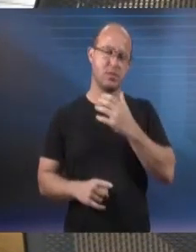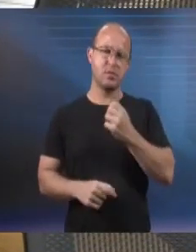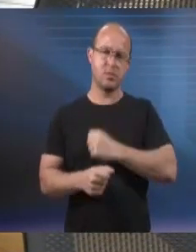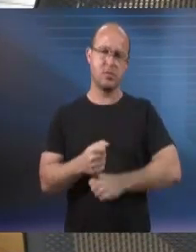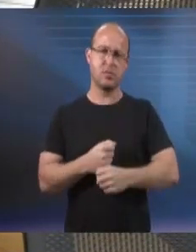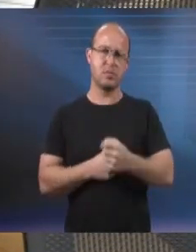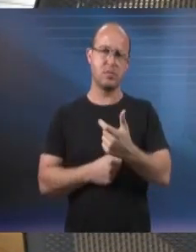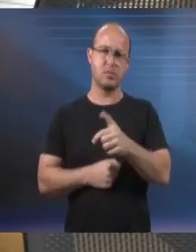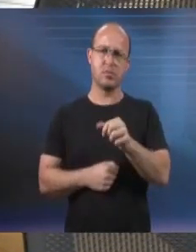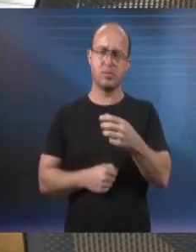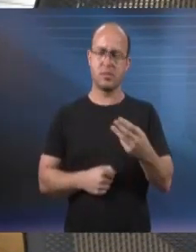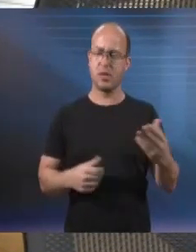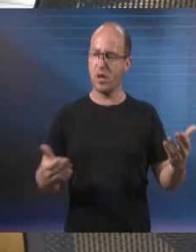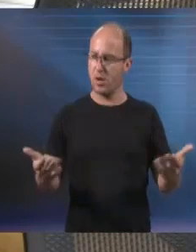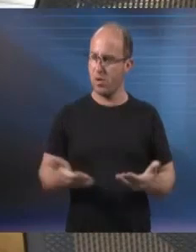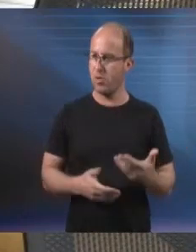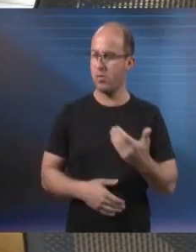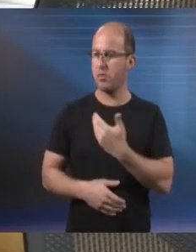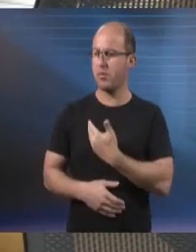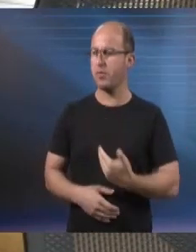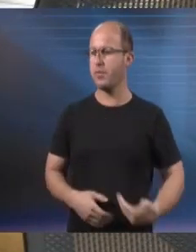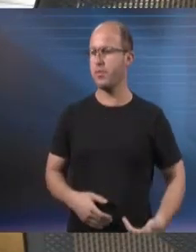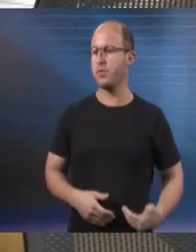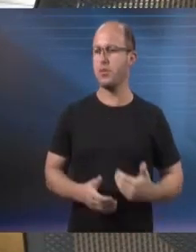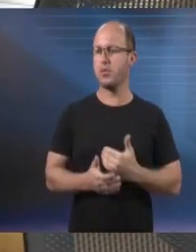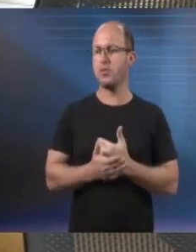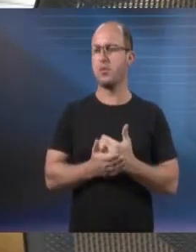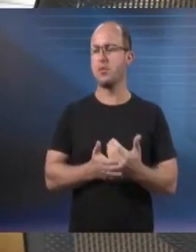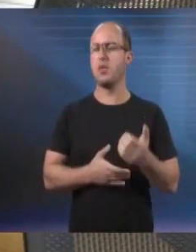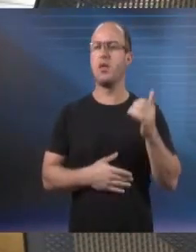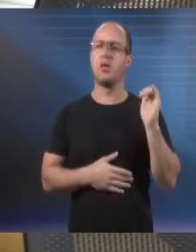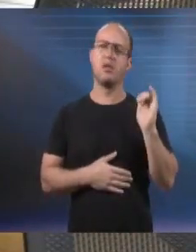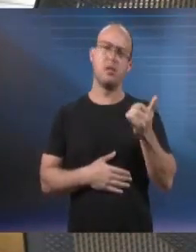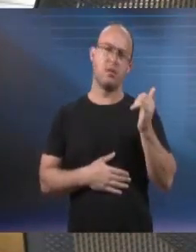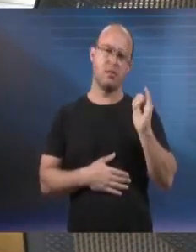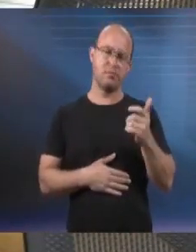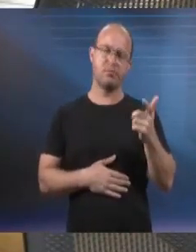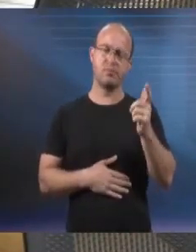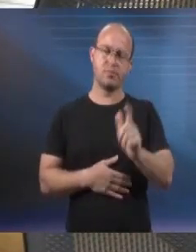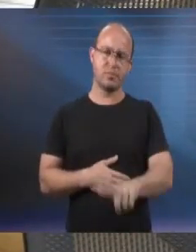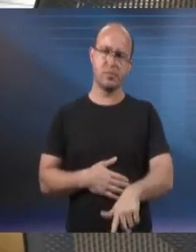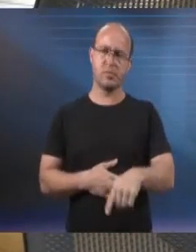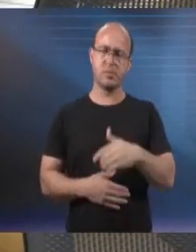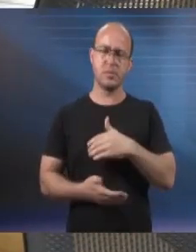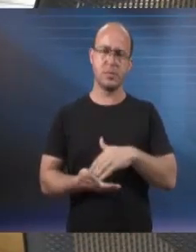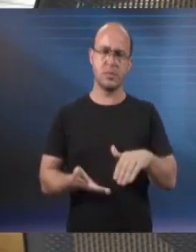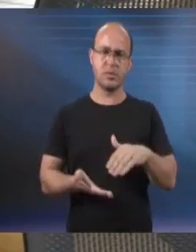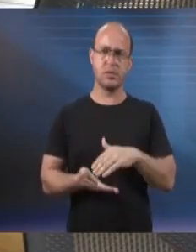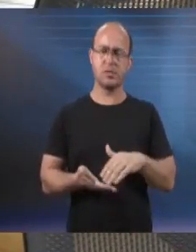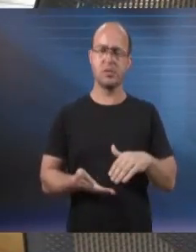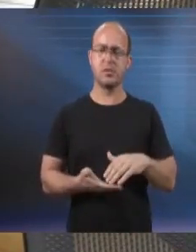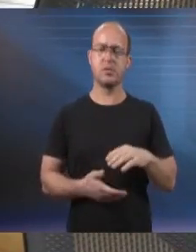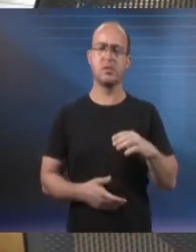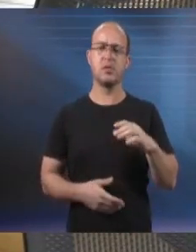agora, o governo começou com a sua narrativa, através do secretário de Fazenda,